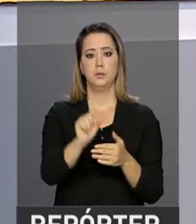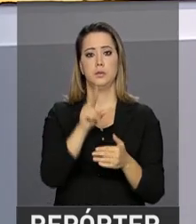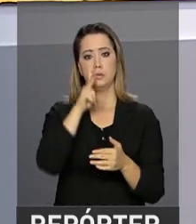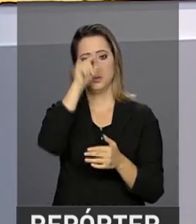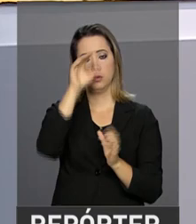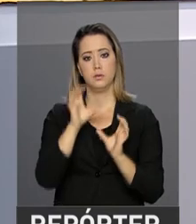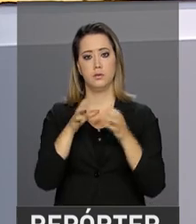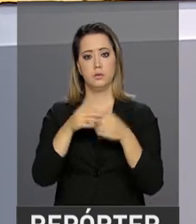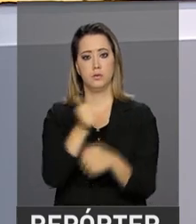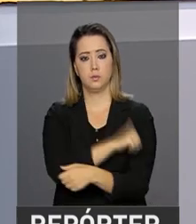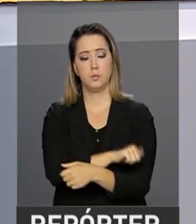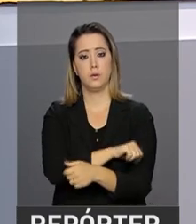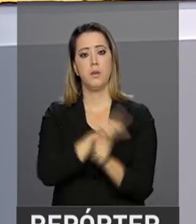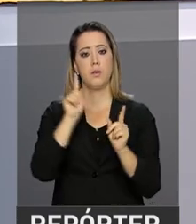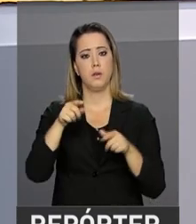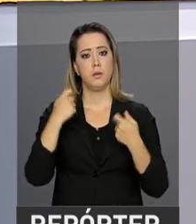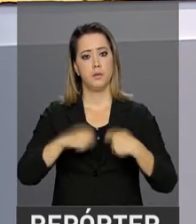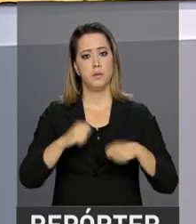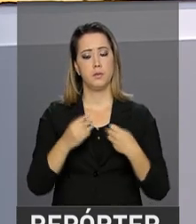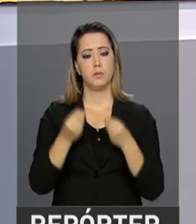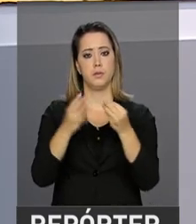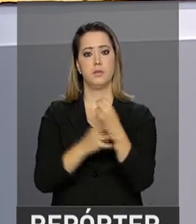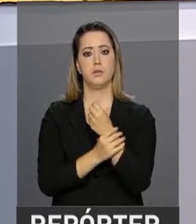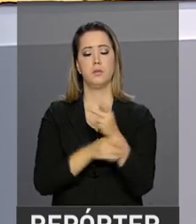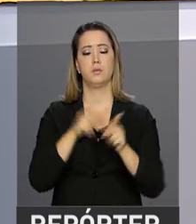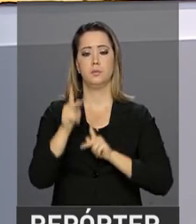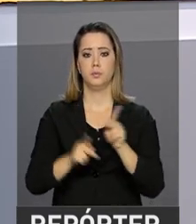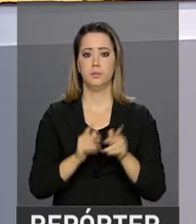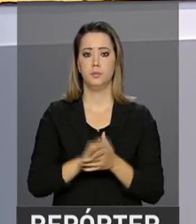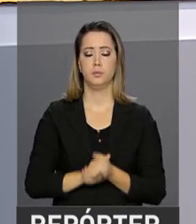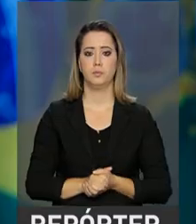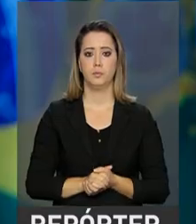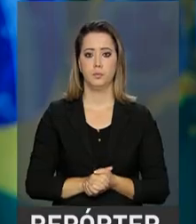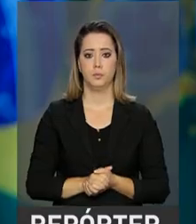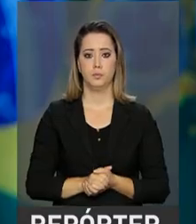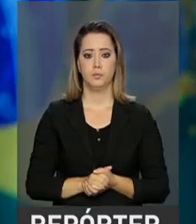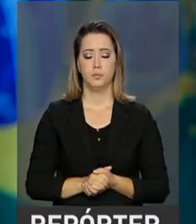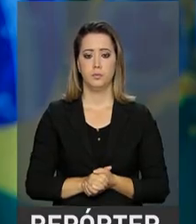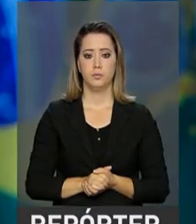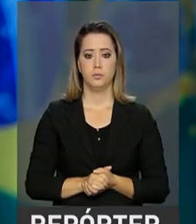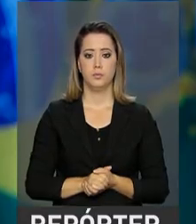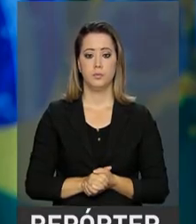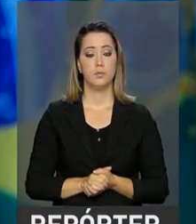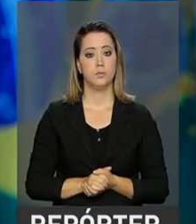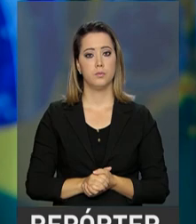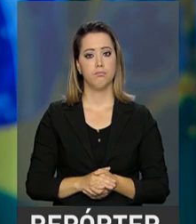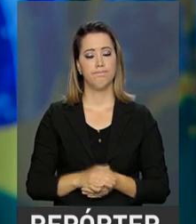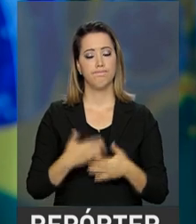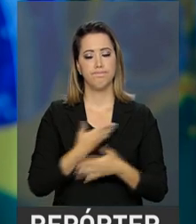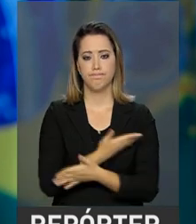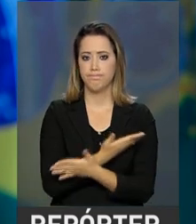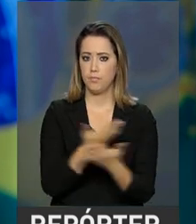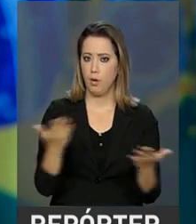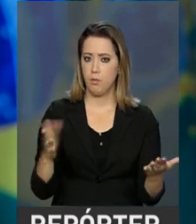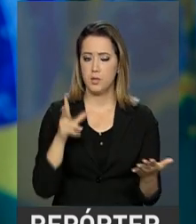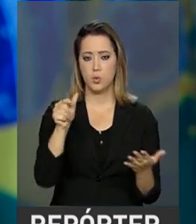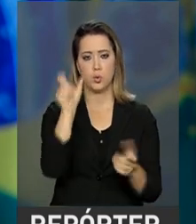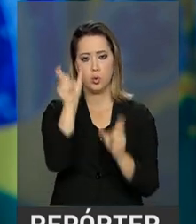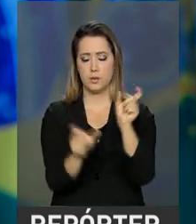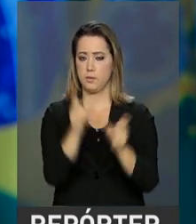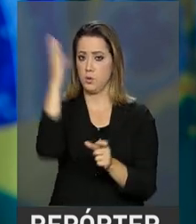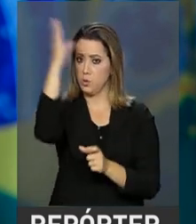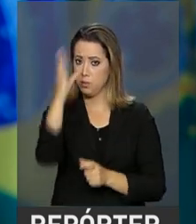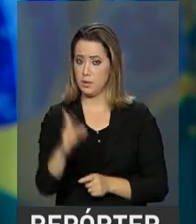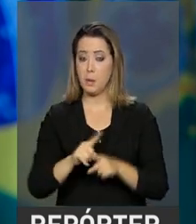Rio é necessária para garantir a segurança da população eu me dirijo a todos os